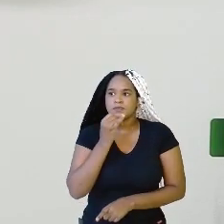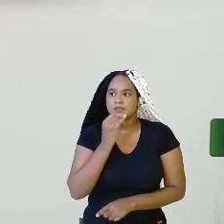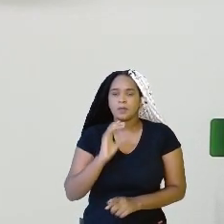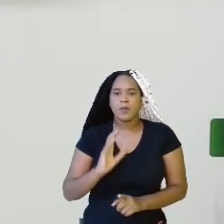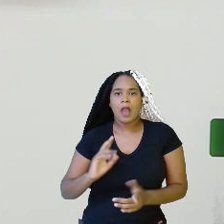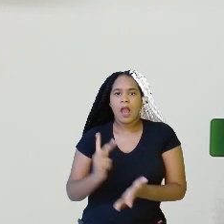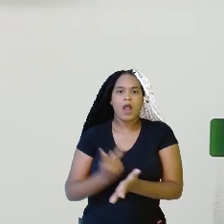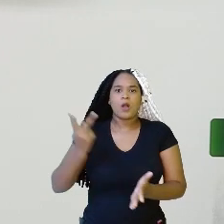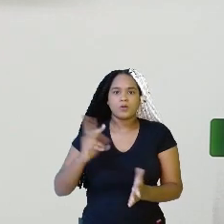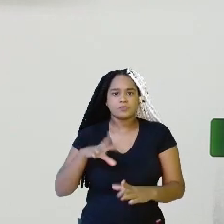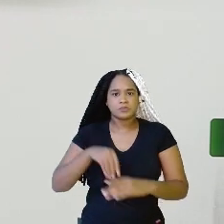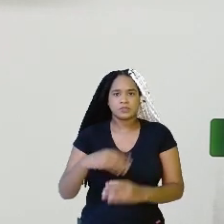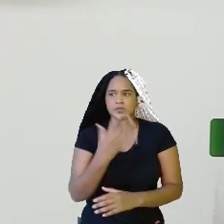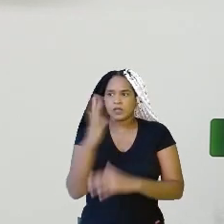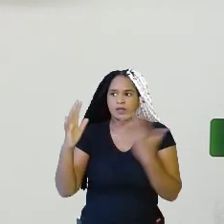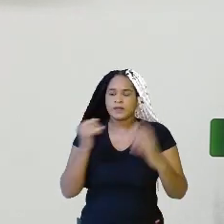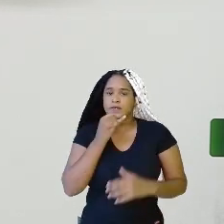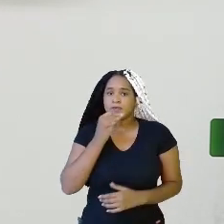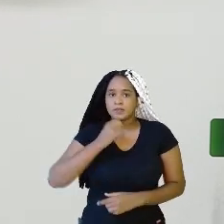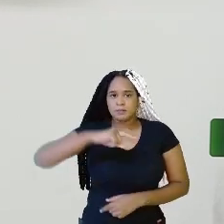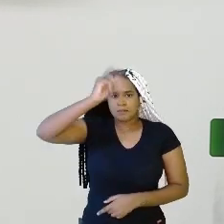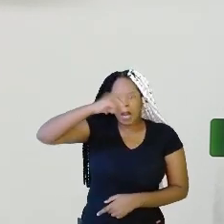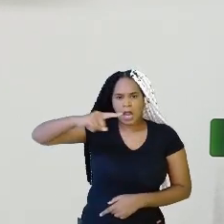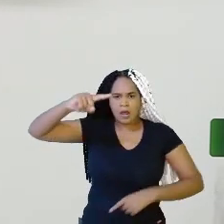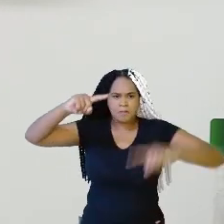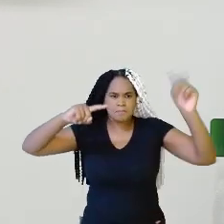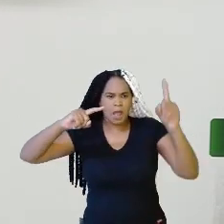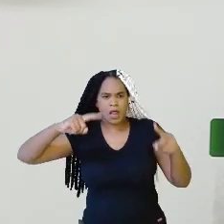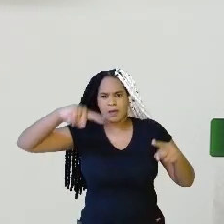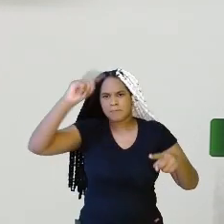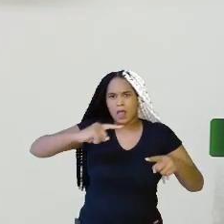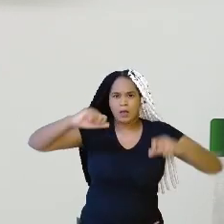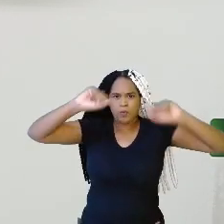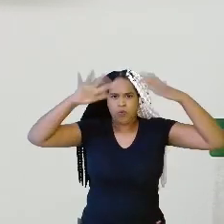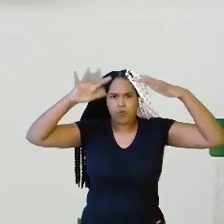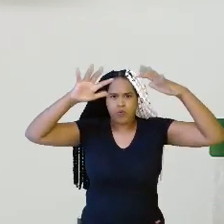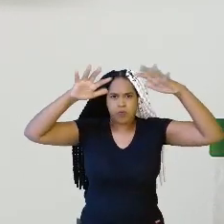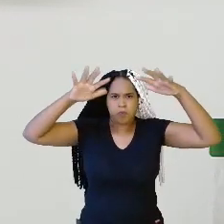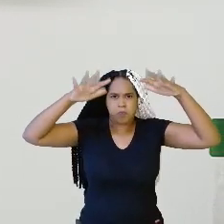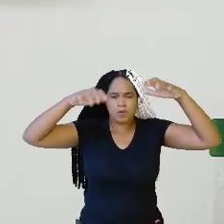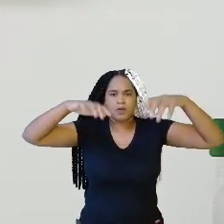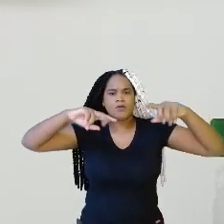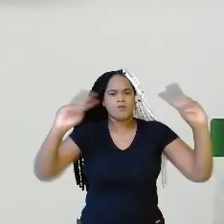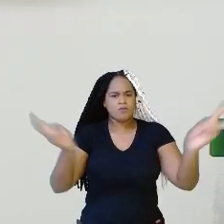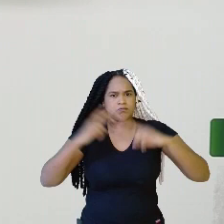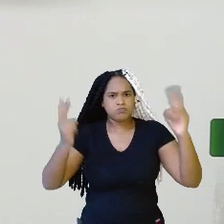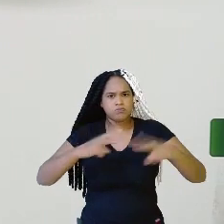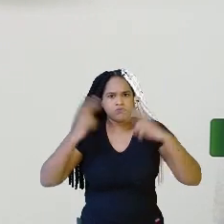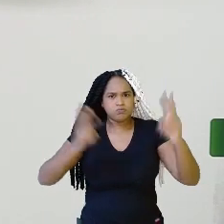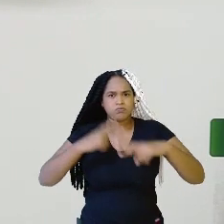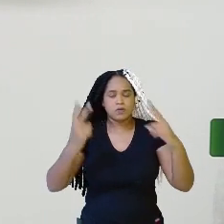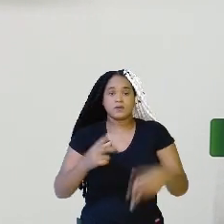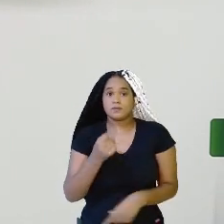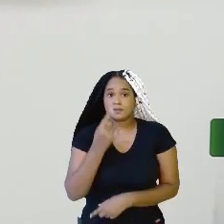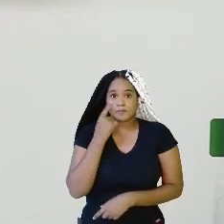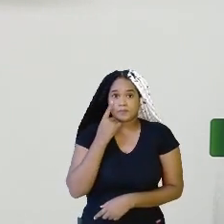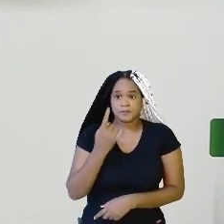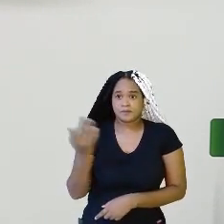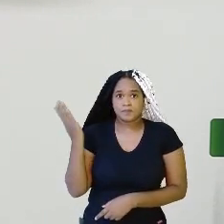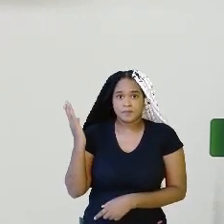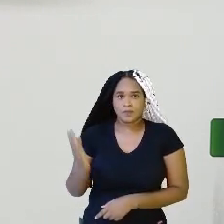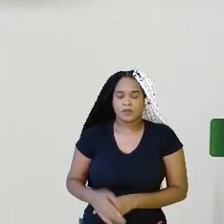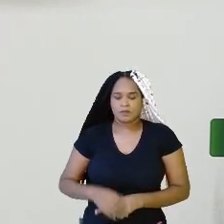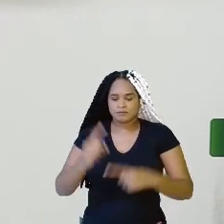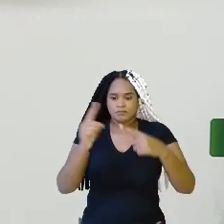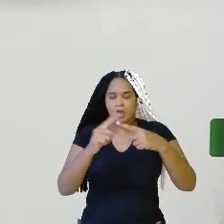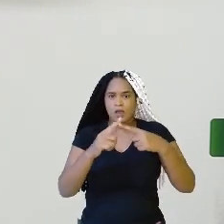natureza, que pode ser relampejar, trovejar, ventar. Nesse exemplo, nós temos 2 exemplos aí, que são, na